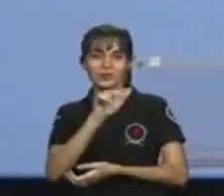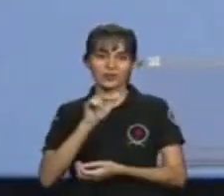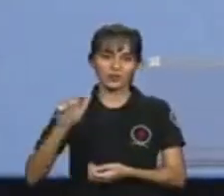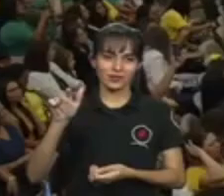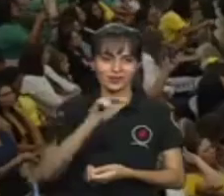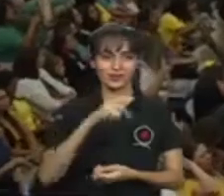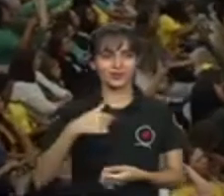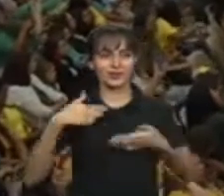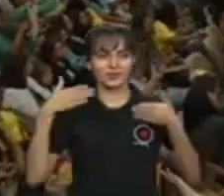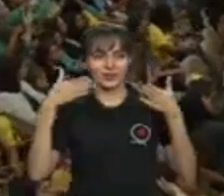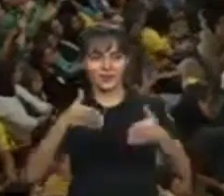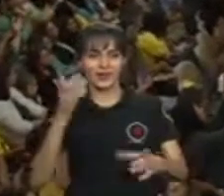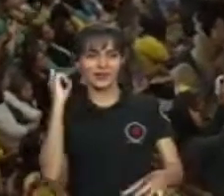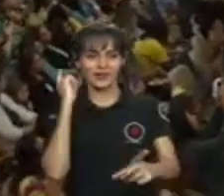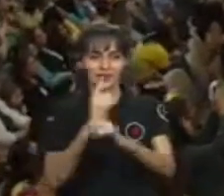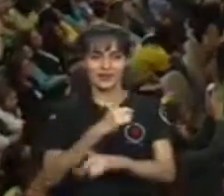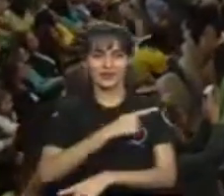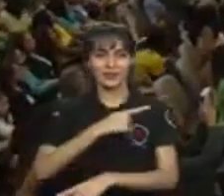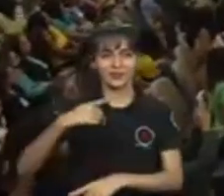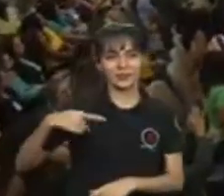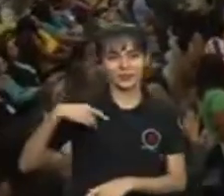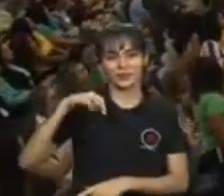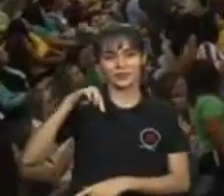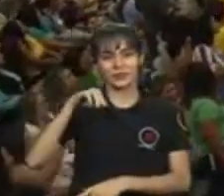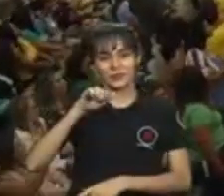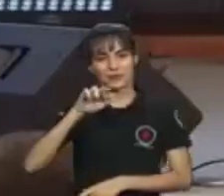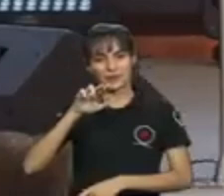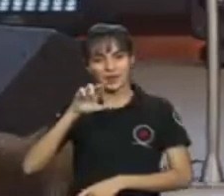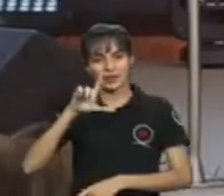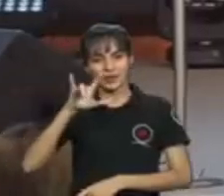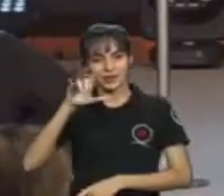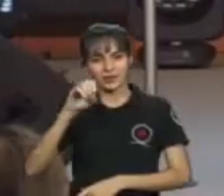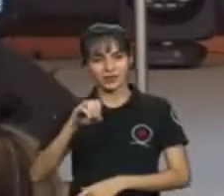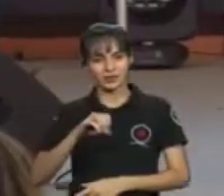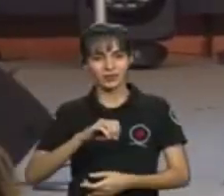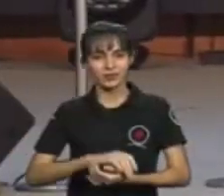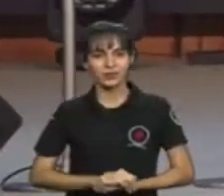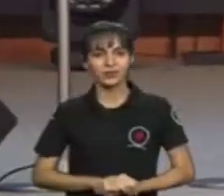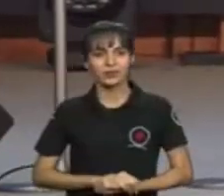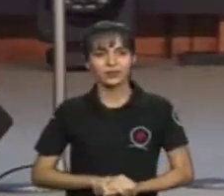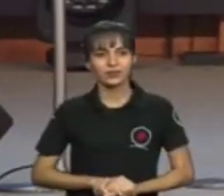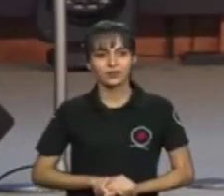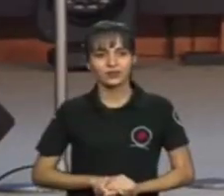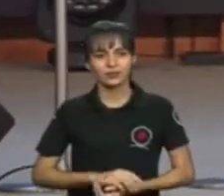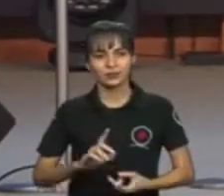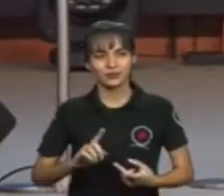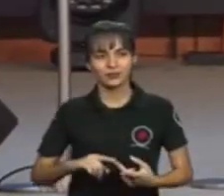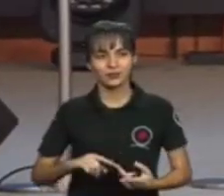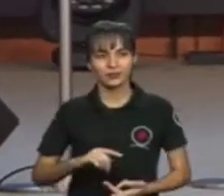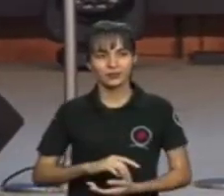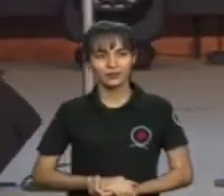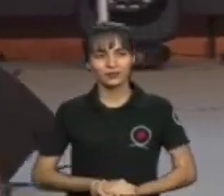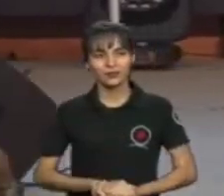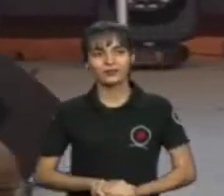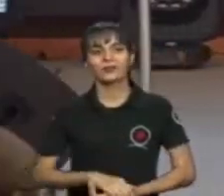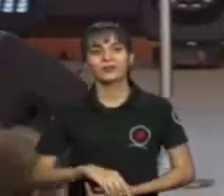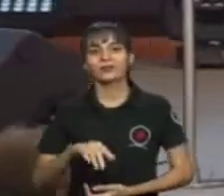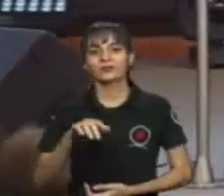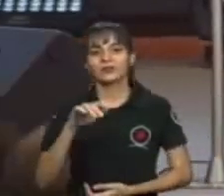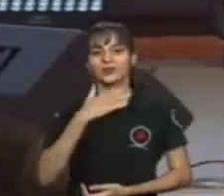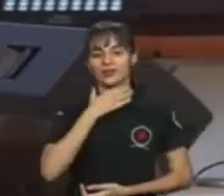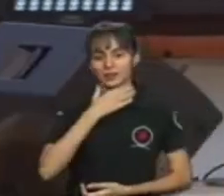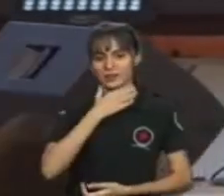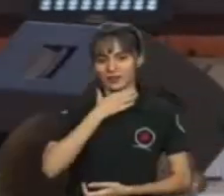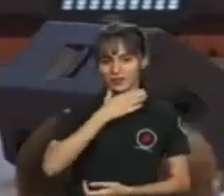Já cheguei, encontrei com o pastor Marcelo Freixo, esquerdo. E aqui eu sou muito feliz e grata